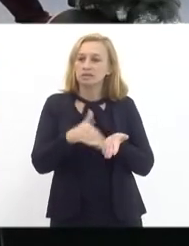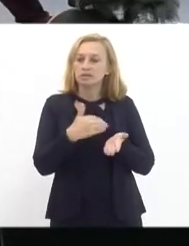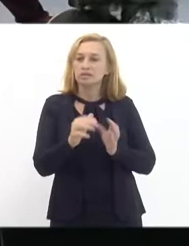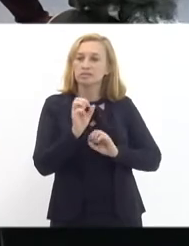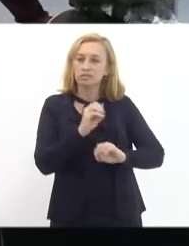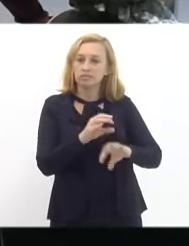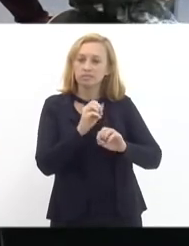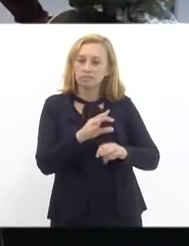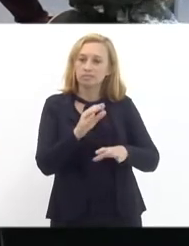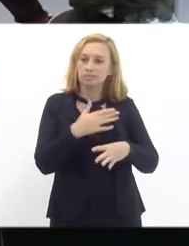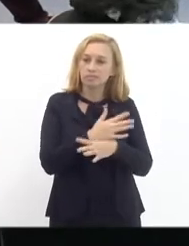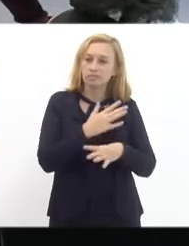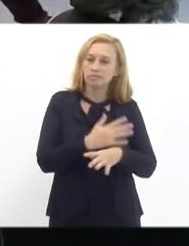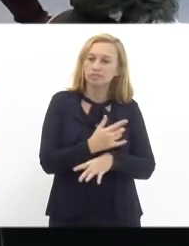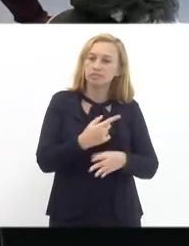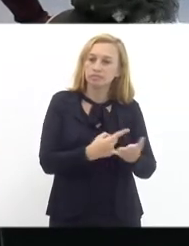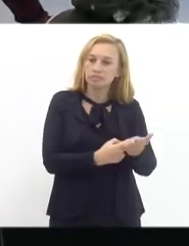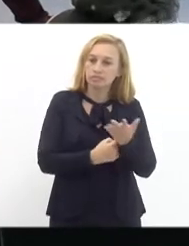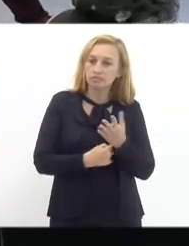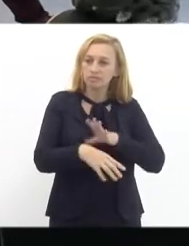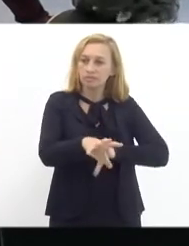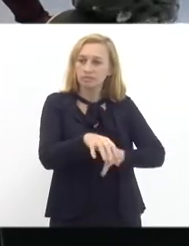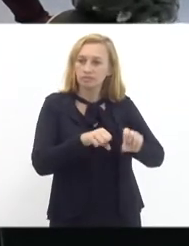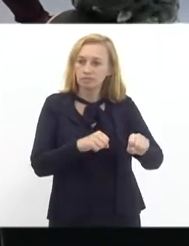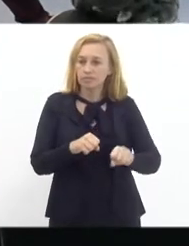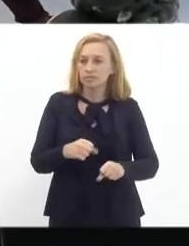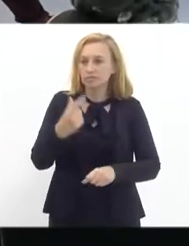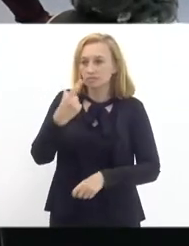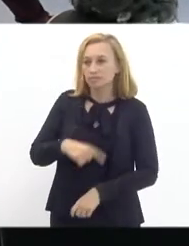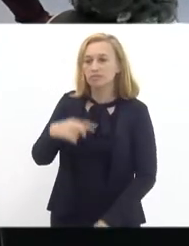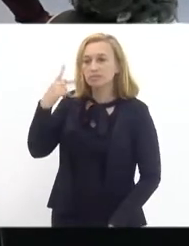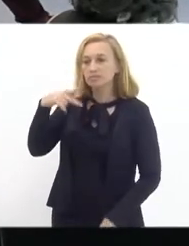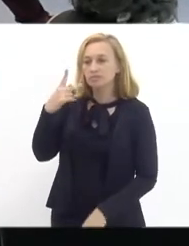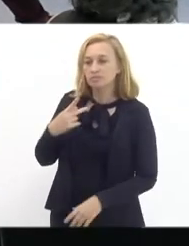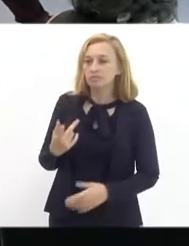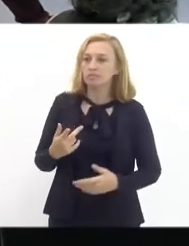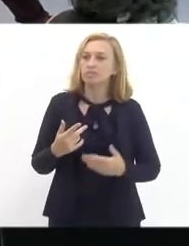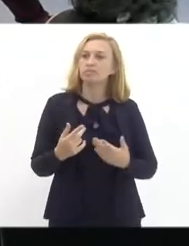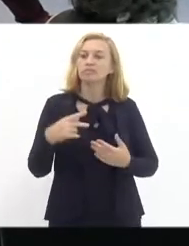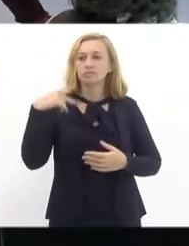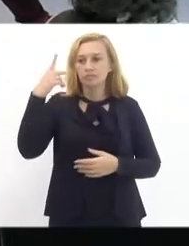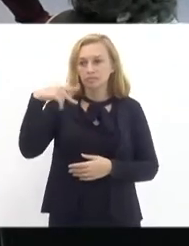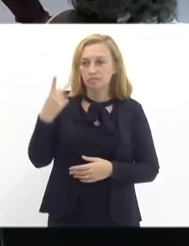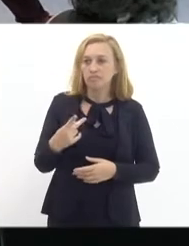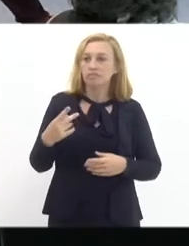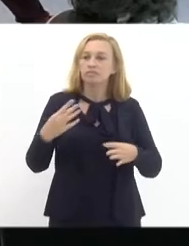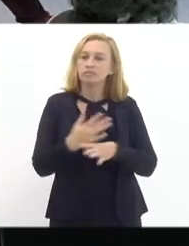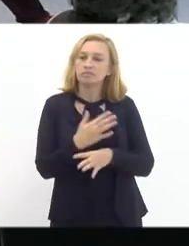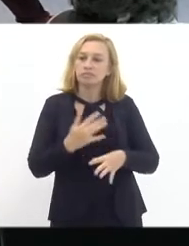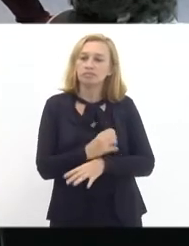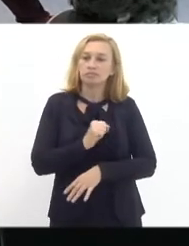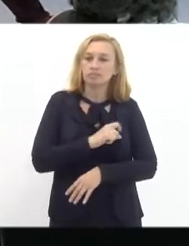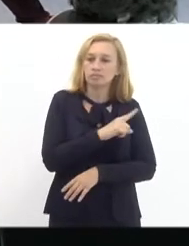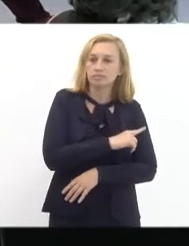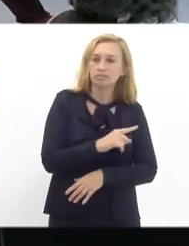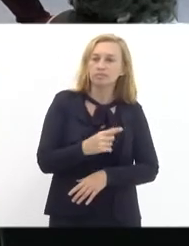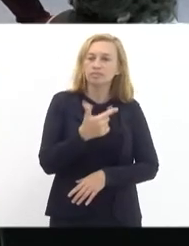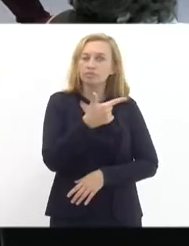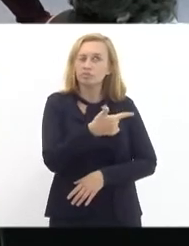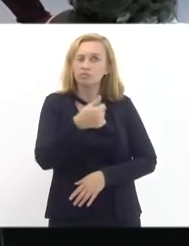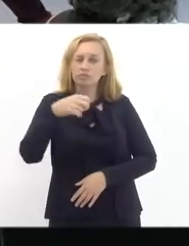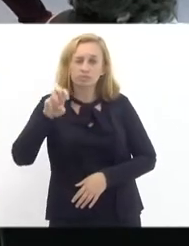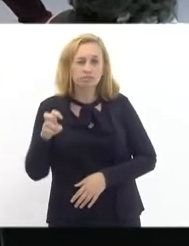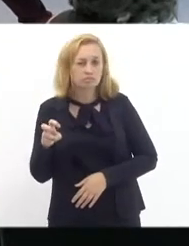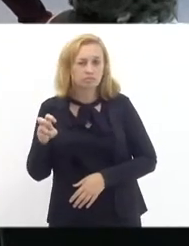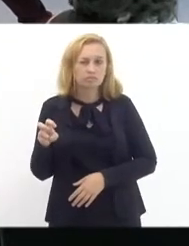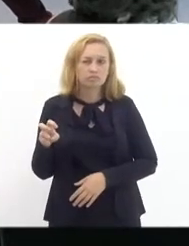contribuiu também muito para a minha formação enquanto político para estar hoje com o mandato de vereador na cidade de São Gonçalo, né? Ele que lá em